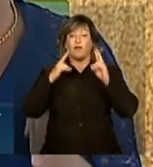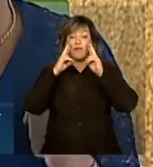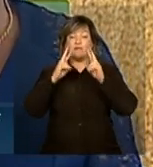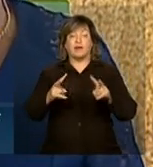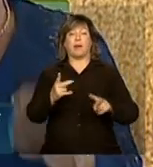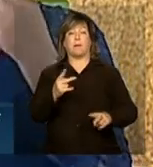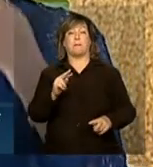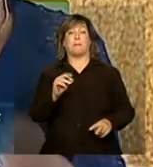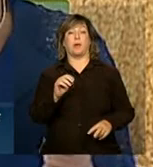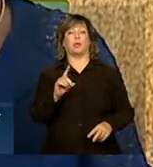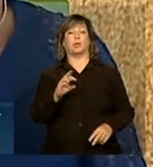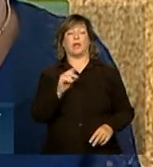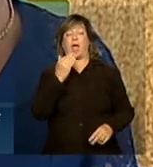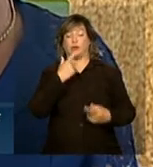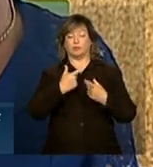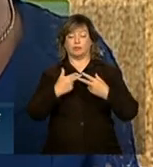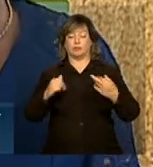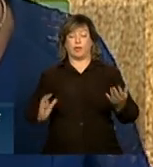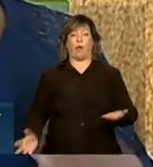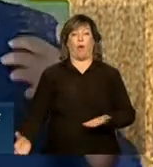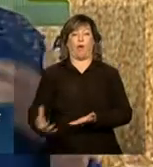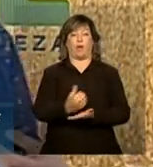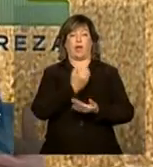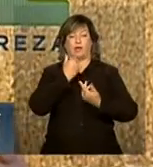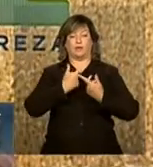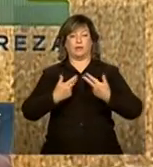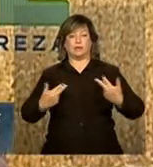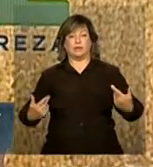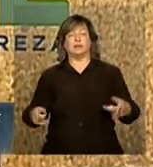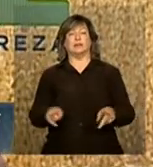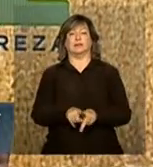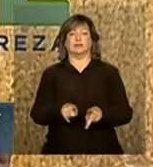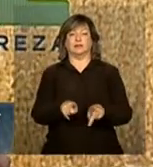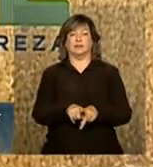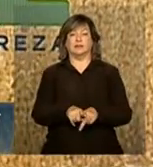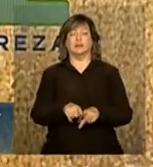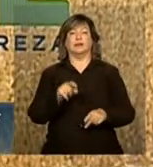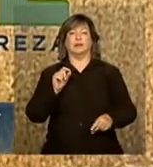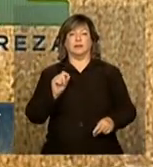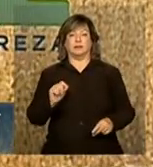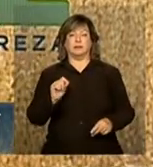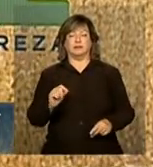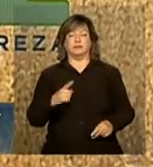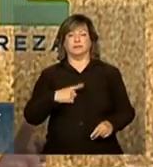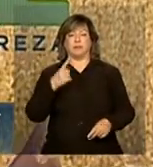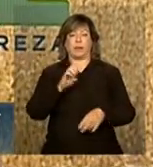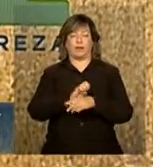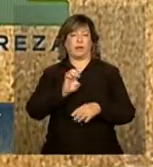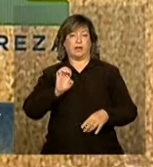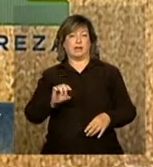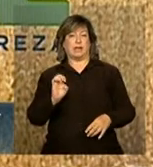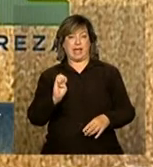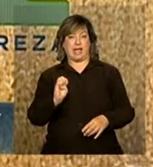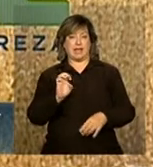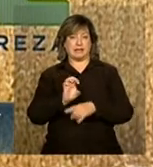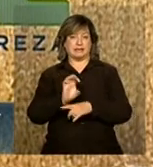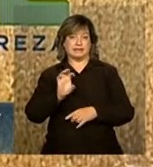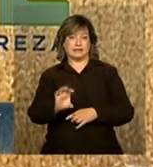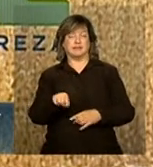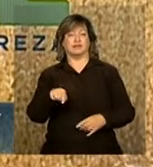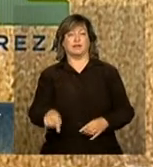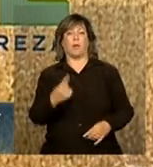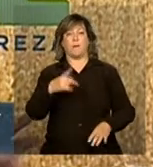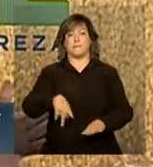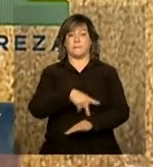produção de alimentos e a colheita de alimentos, além disso, num estado e num país que